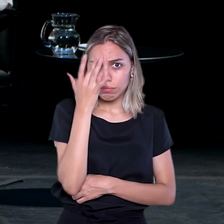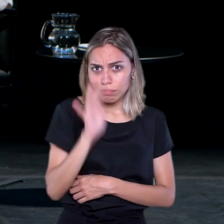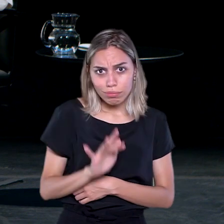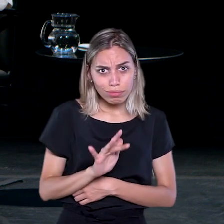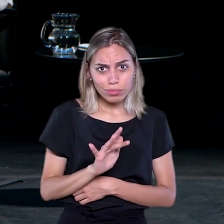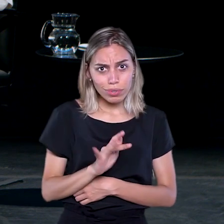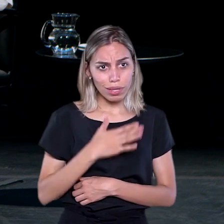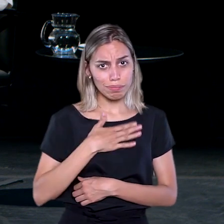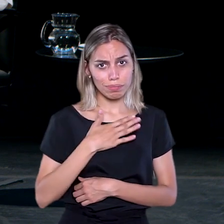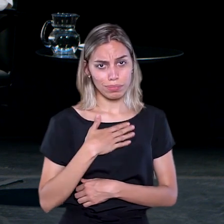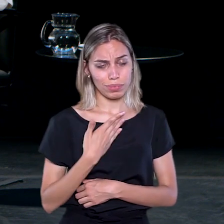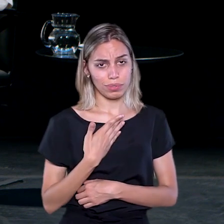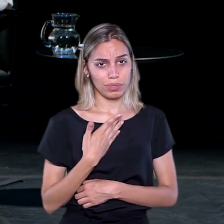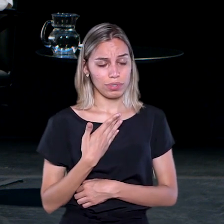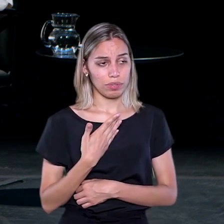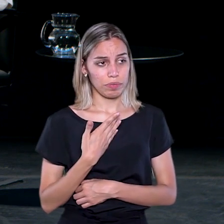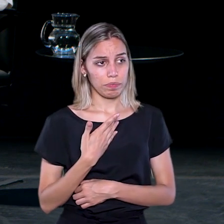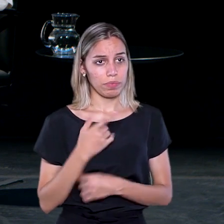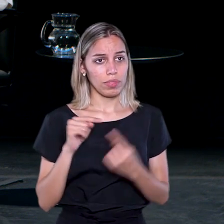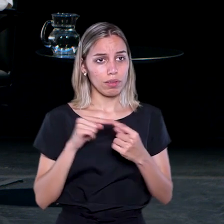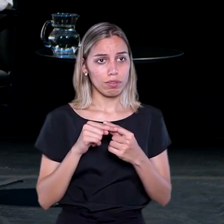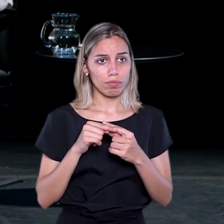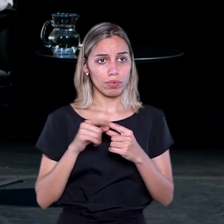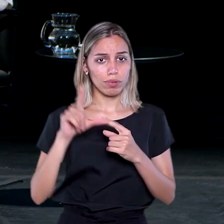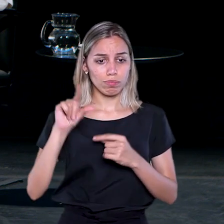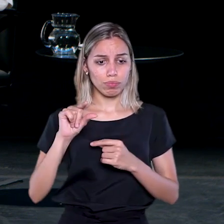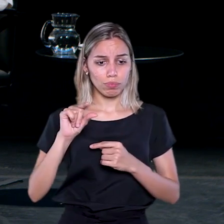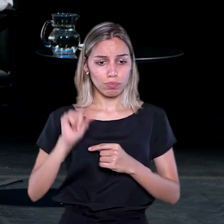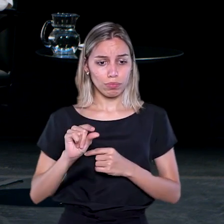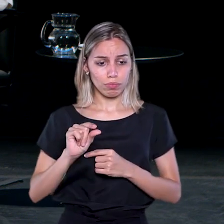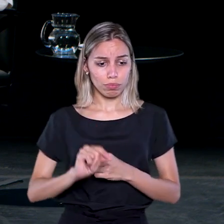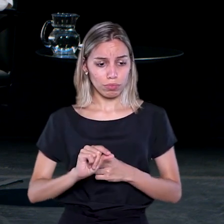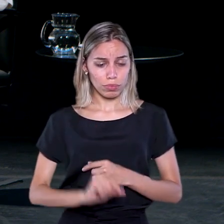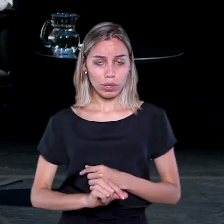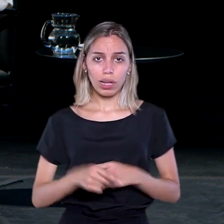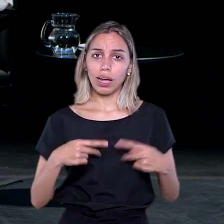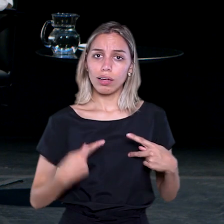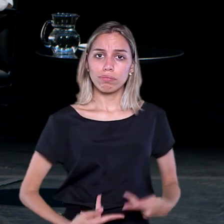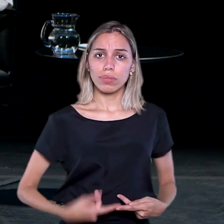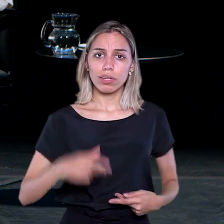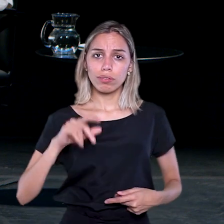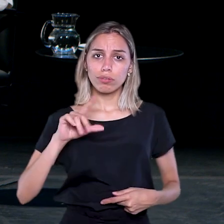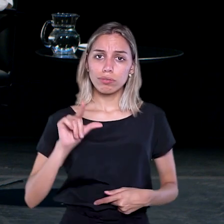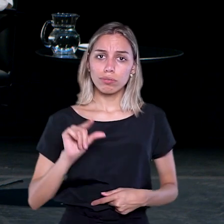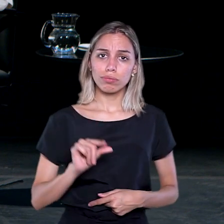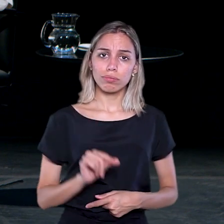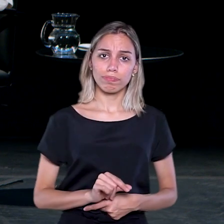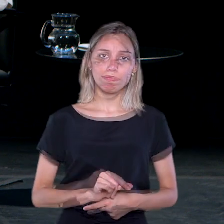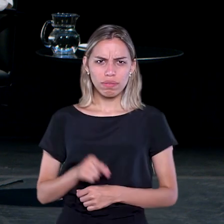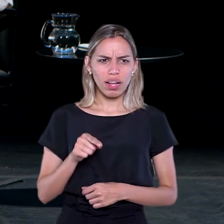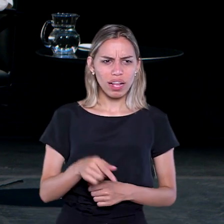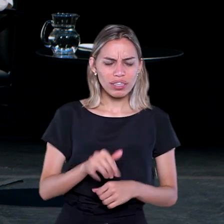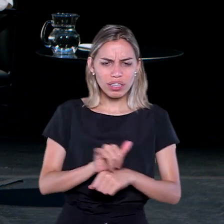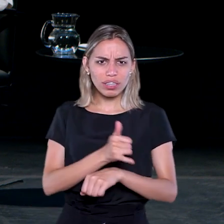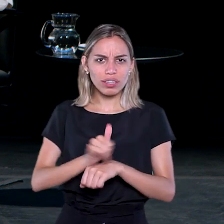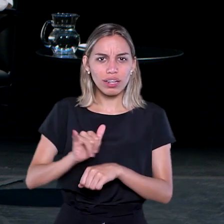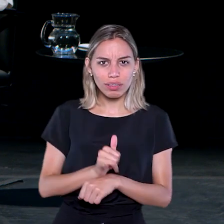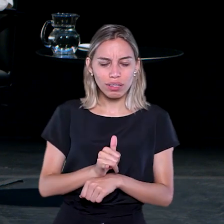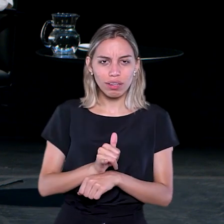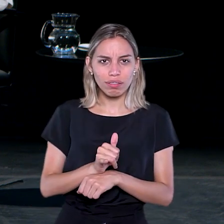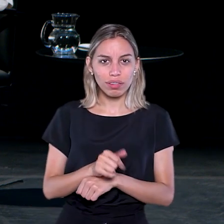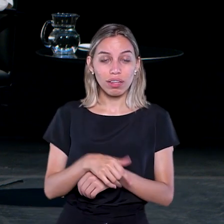isso, você vai minando a dignidade dessas pessoas, a humanidade dessas pessoas. Então, foram essas estratégias. E